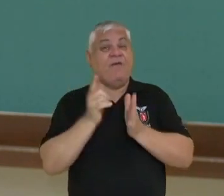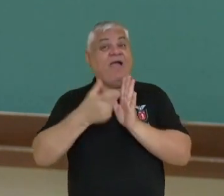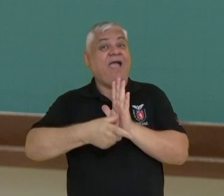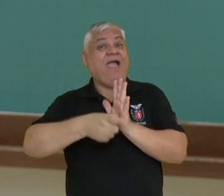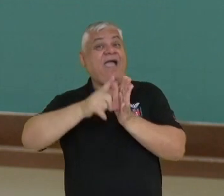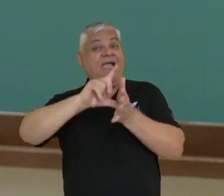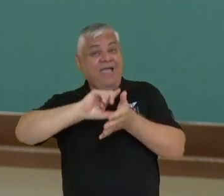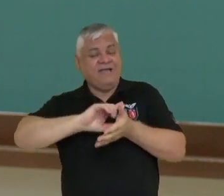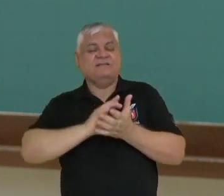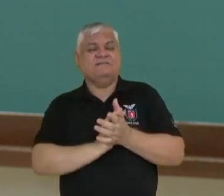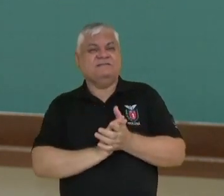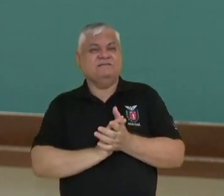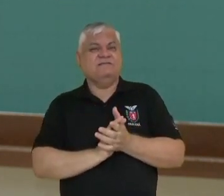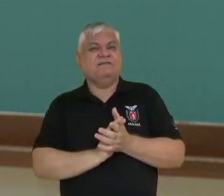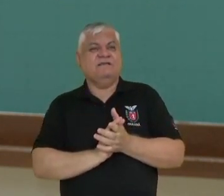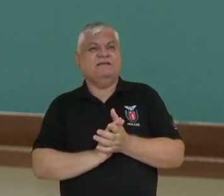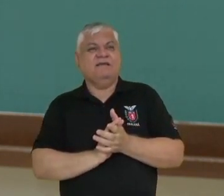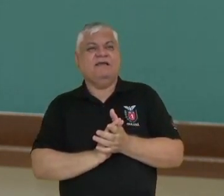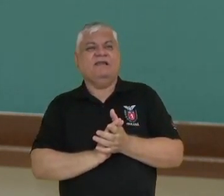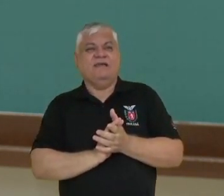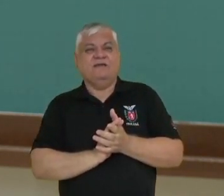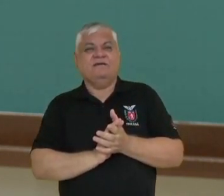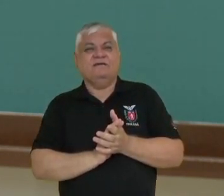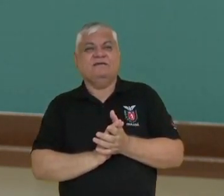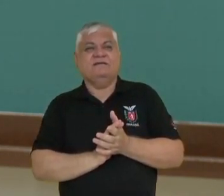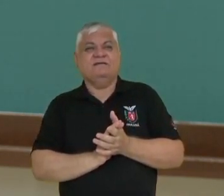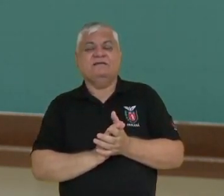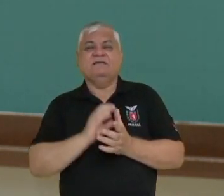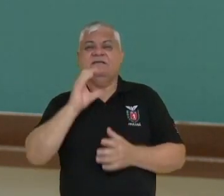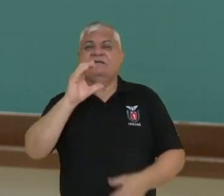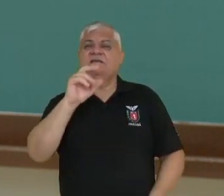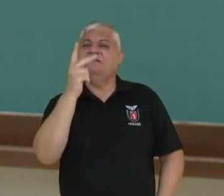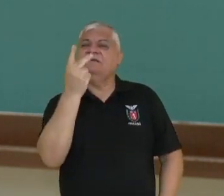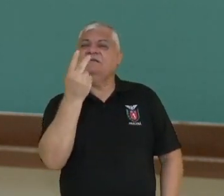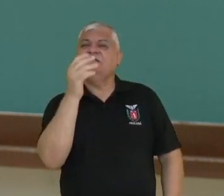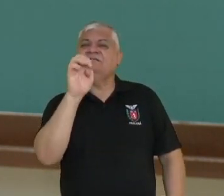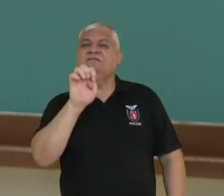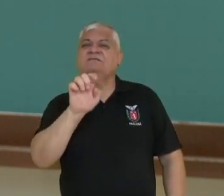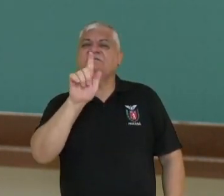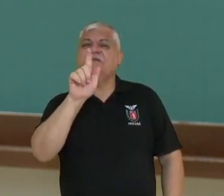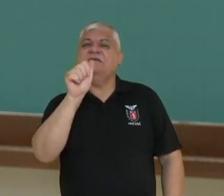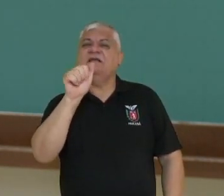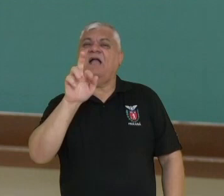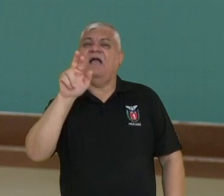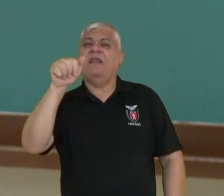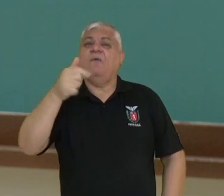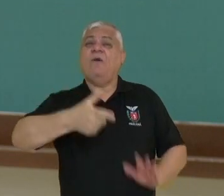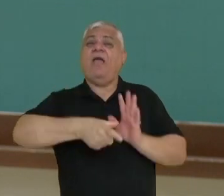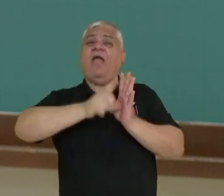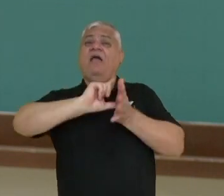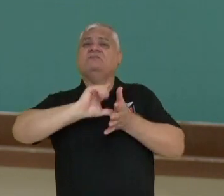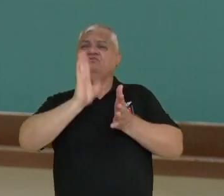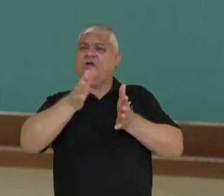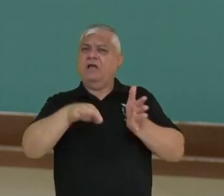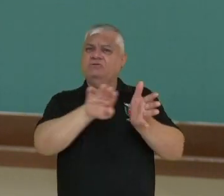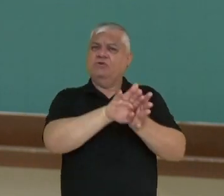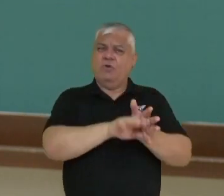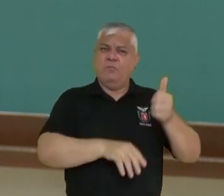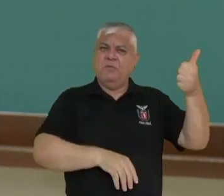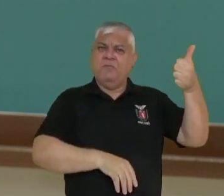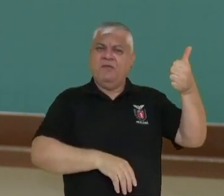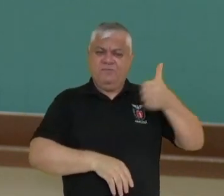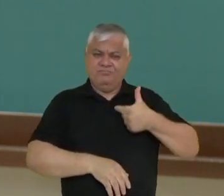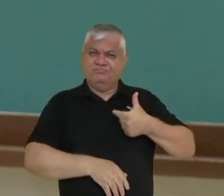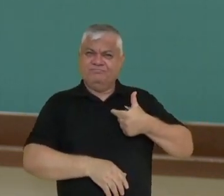uma ação já no passado, ó, chegaram, né? Alguém já havia chegado antes, né? De